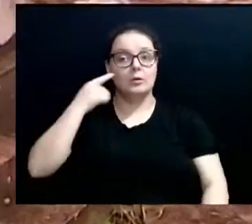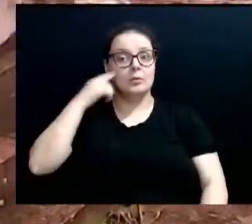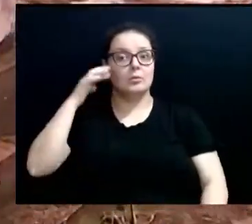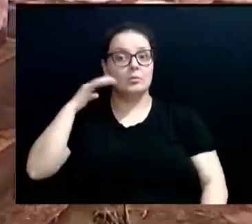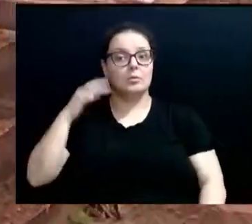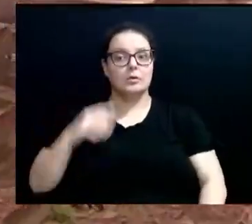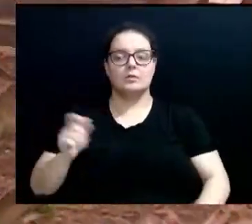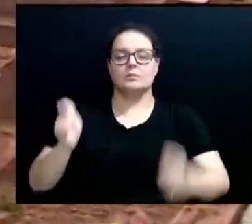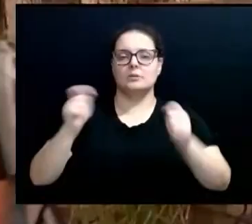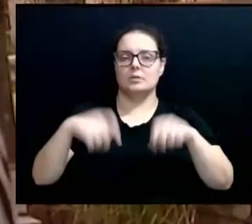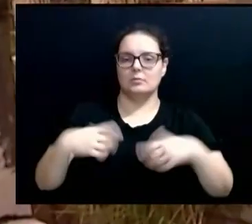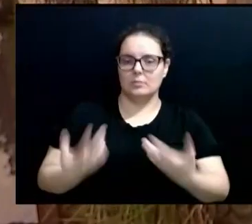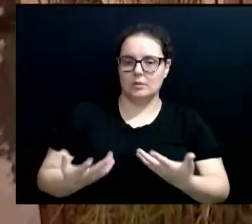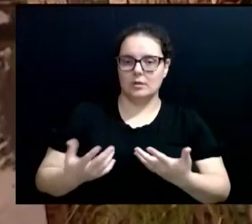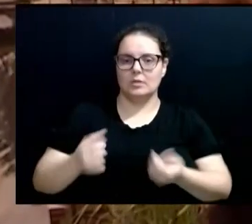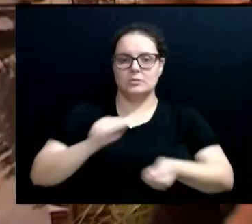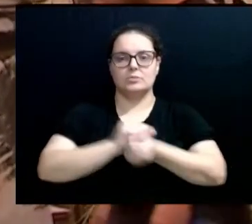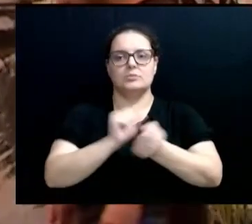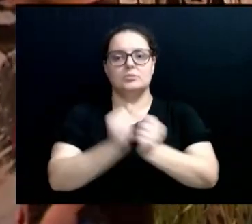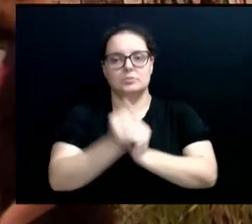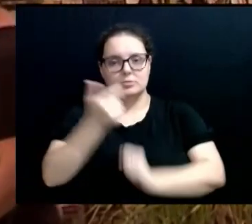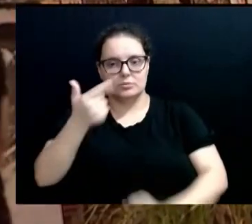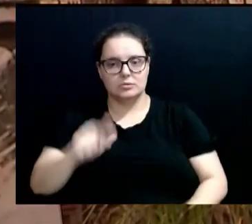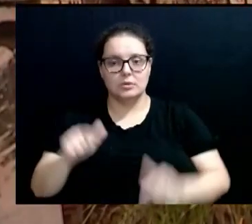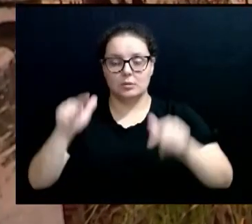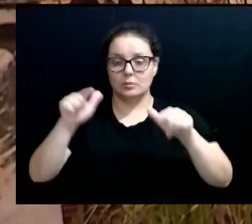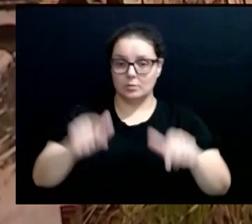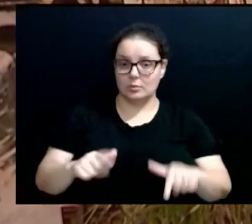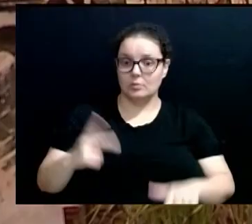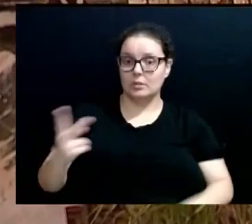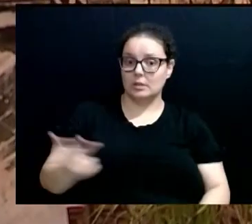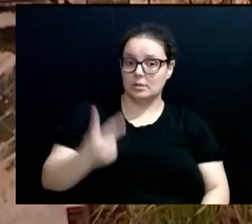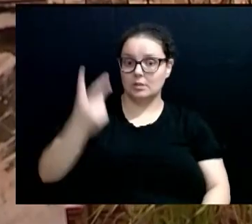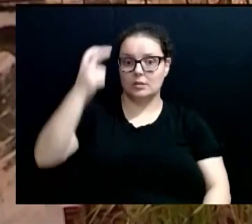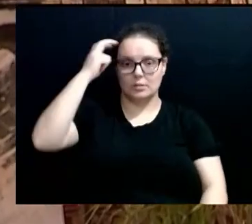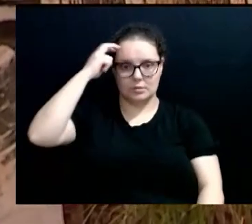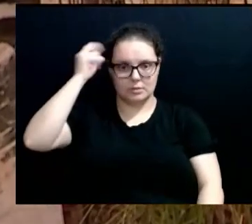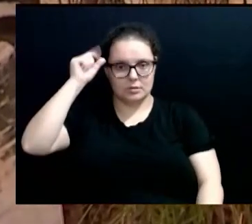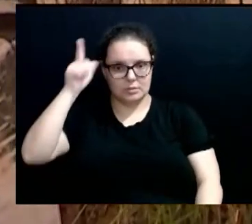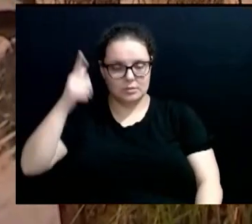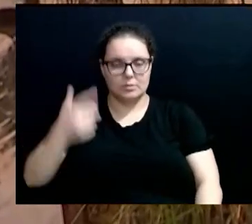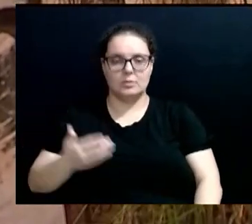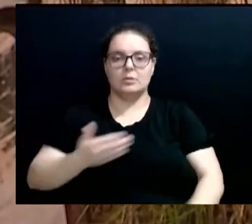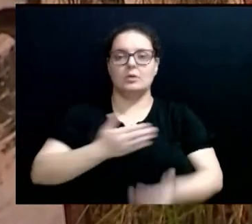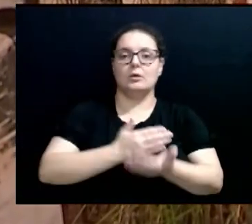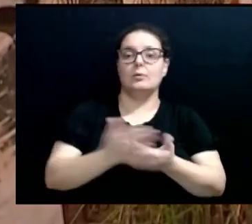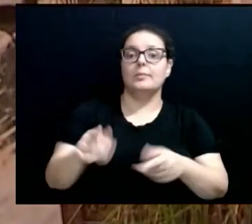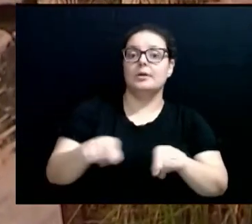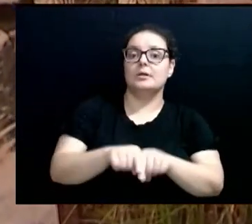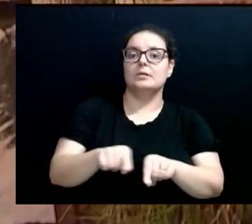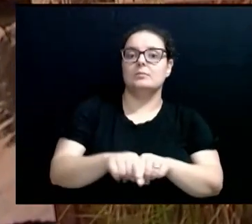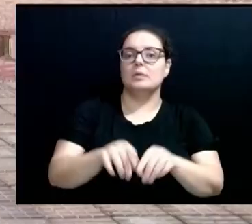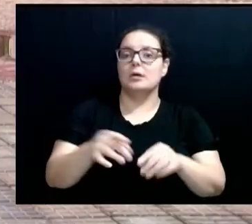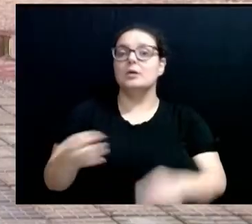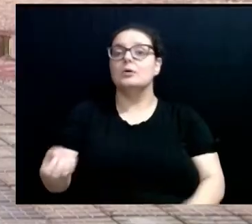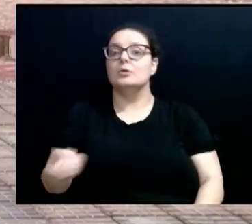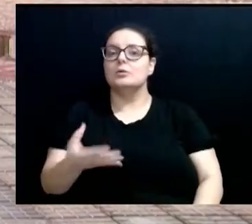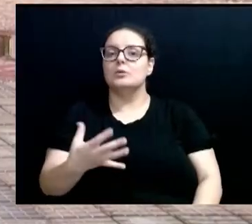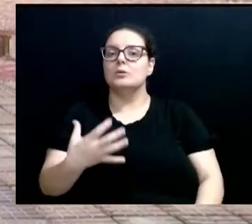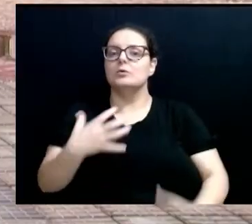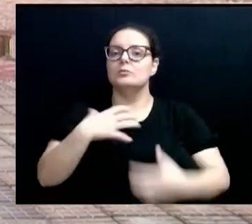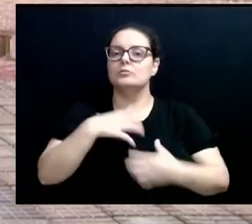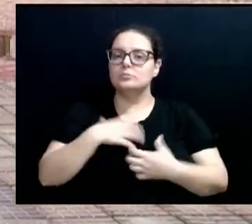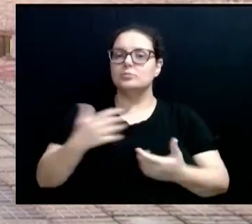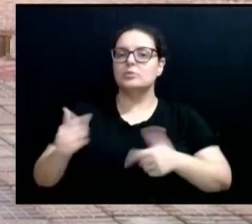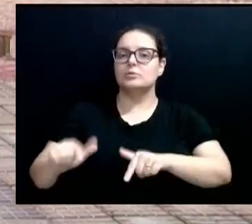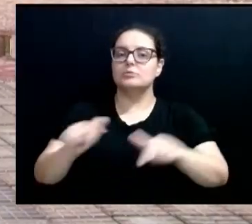de ressignificar um espaço com esse valor cultural, você começa também a explorar novas vocações desse espaço, né? Então, é